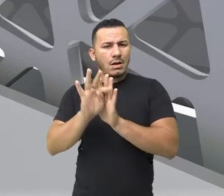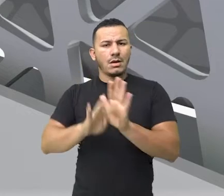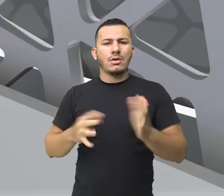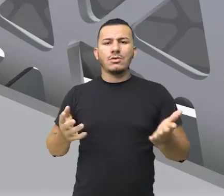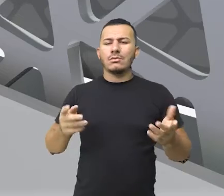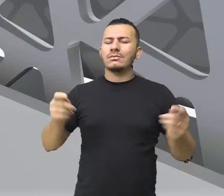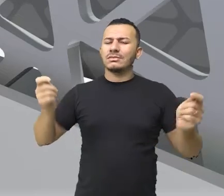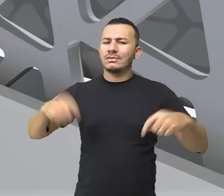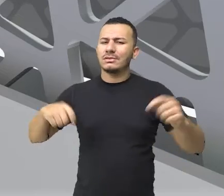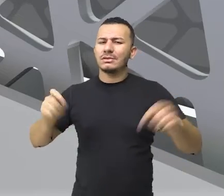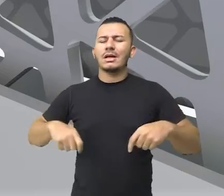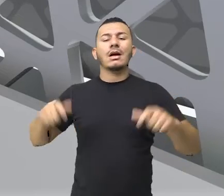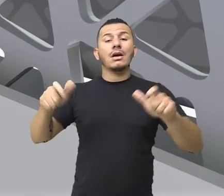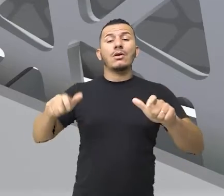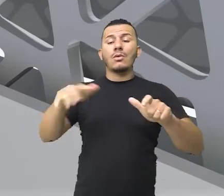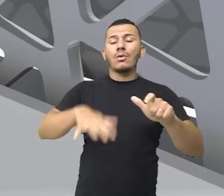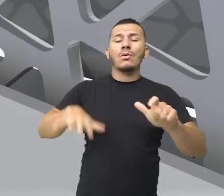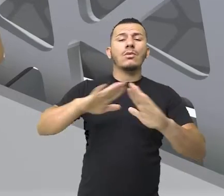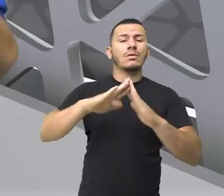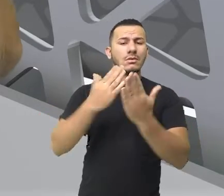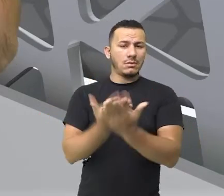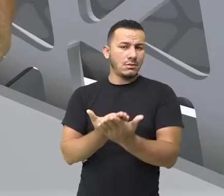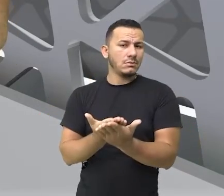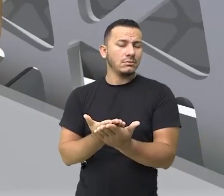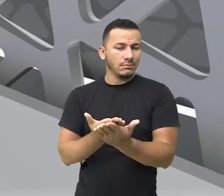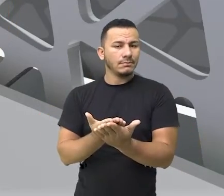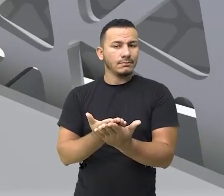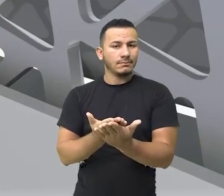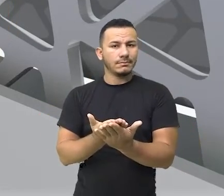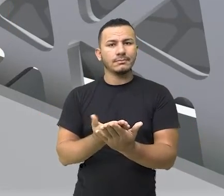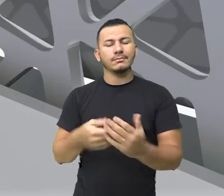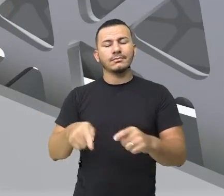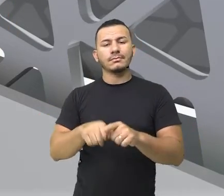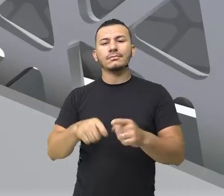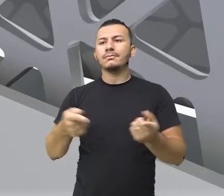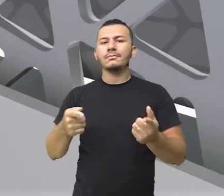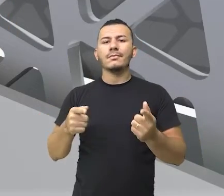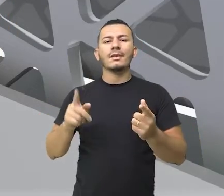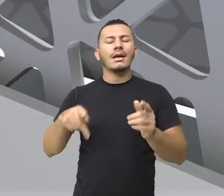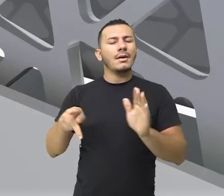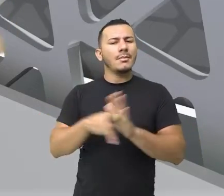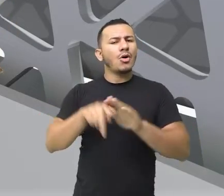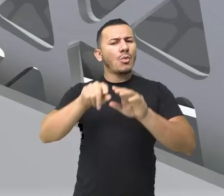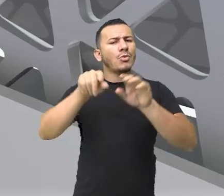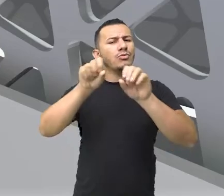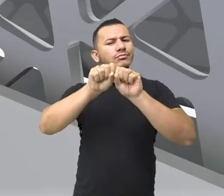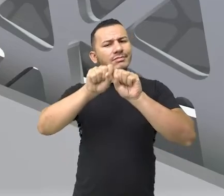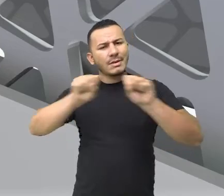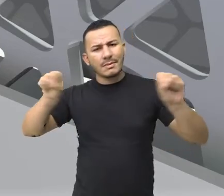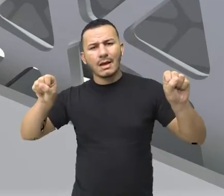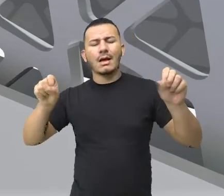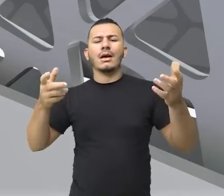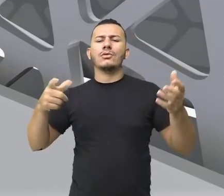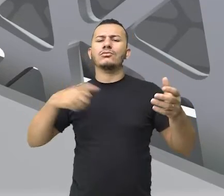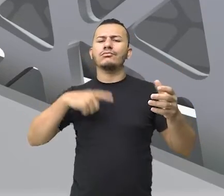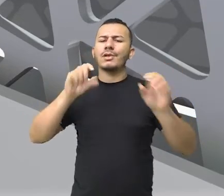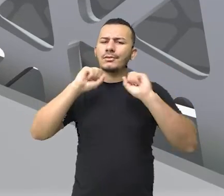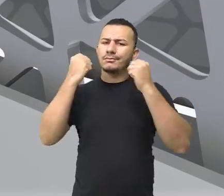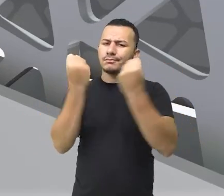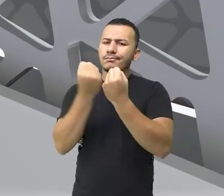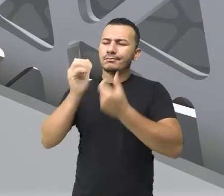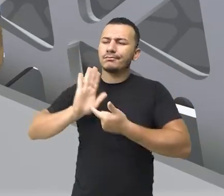dentro do ambiente escolar, num seminário que nós vamos apresentar para